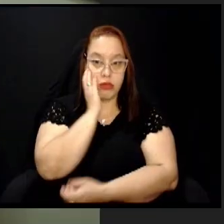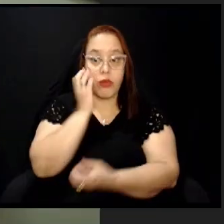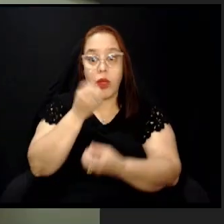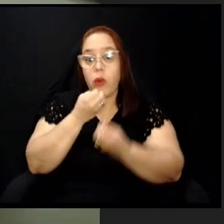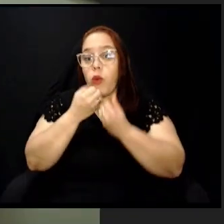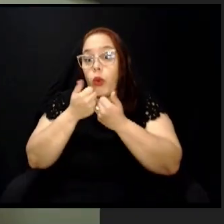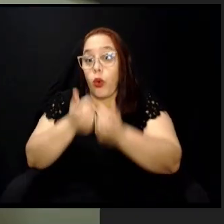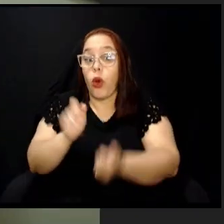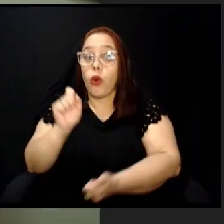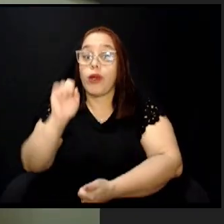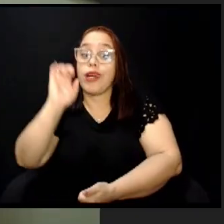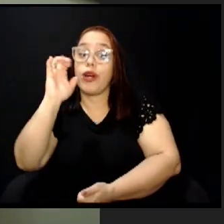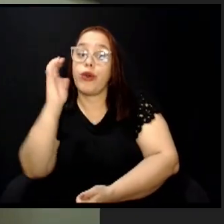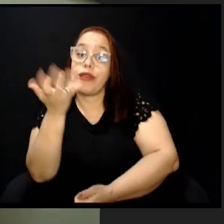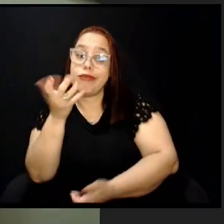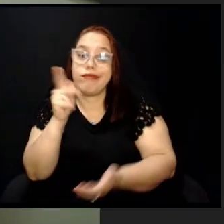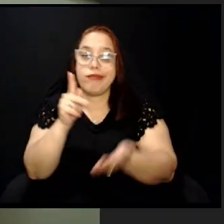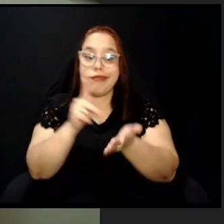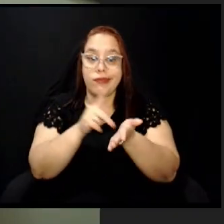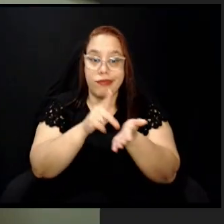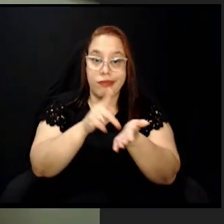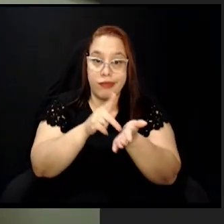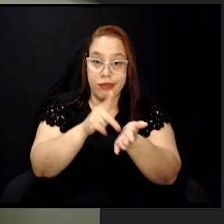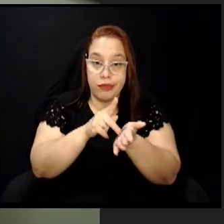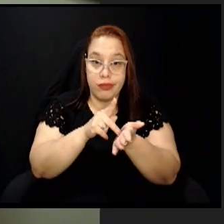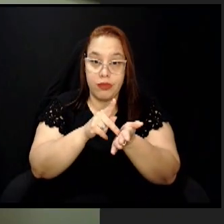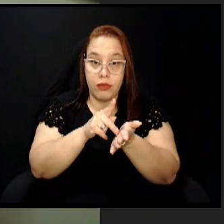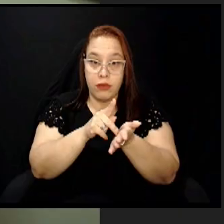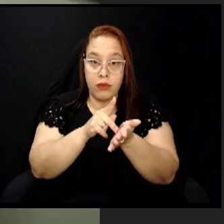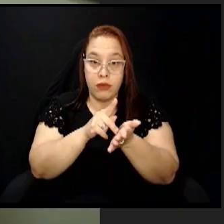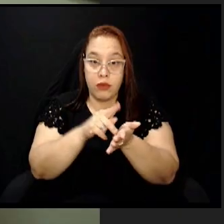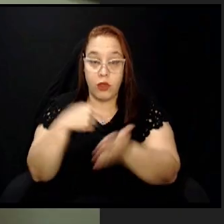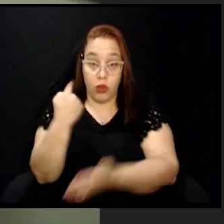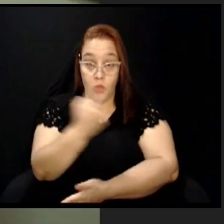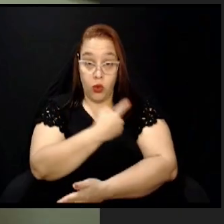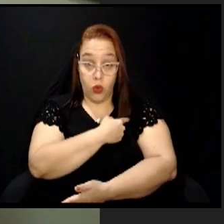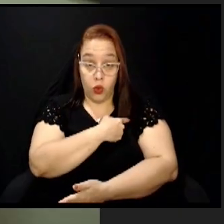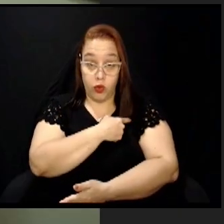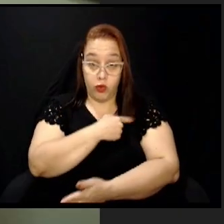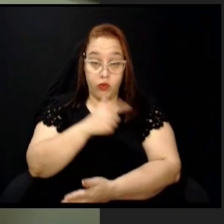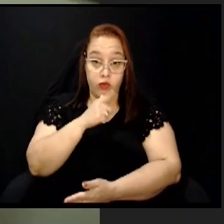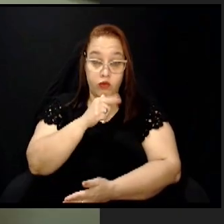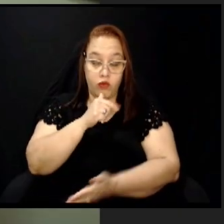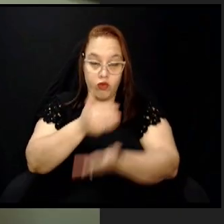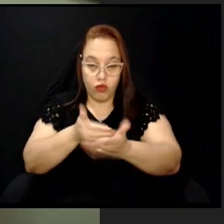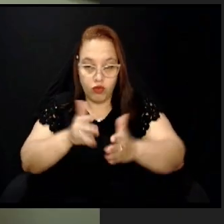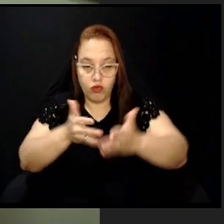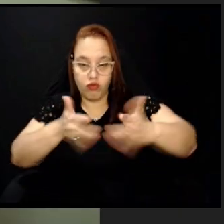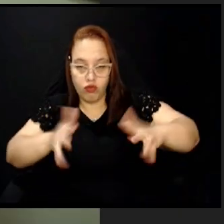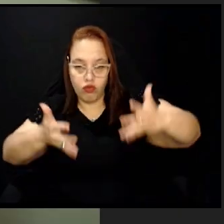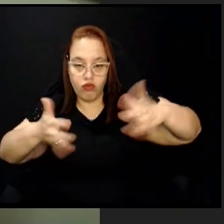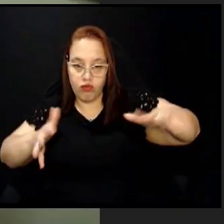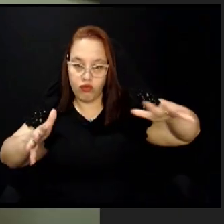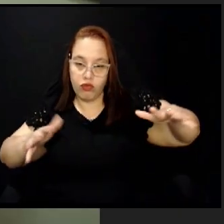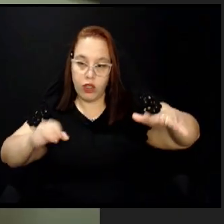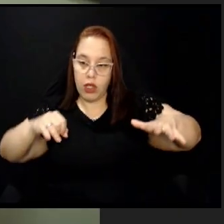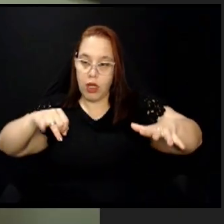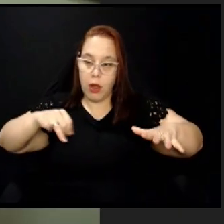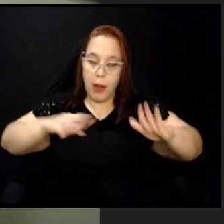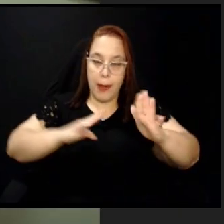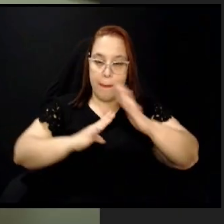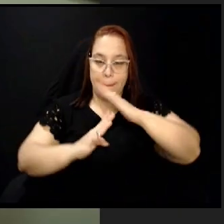Bom, o que acontece é que realmente o nosso litoral ele acaba fazendo parte da rota de